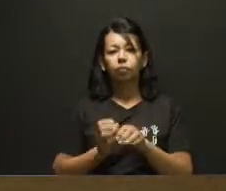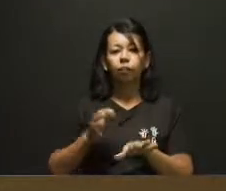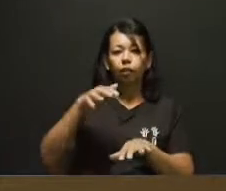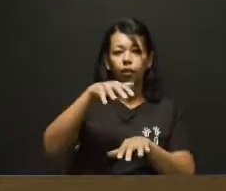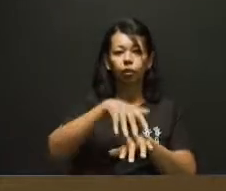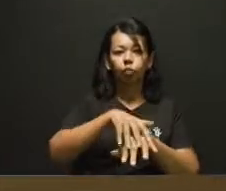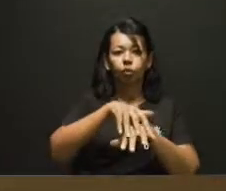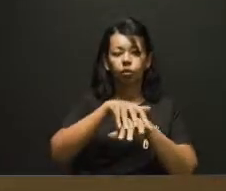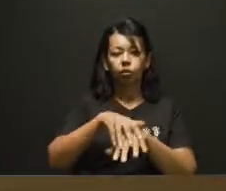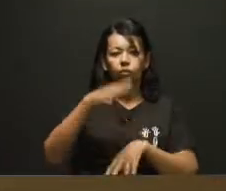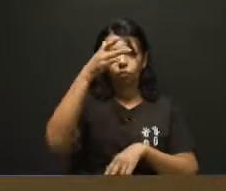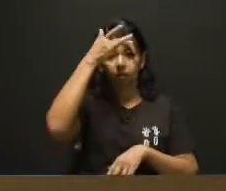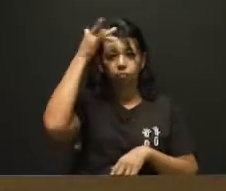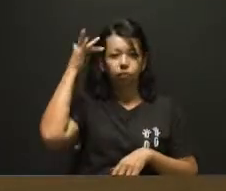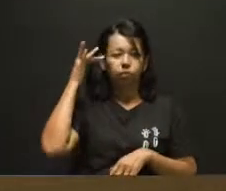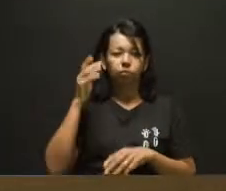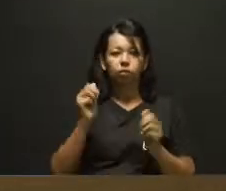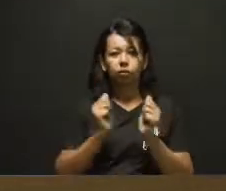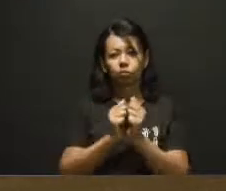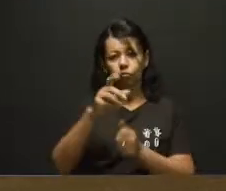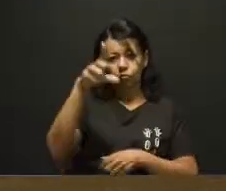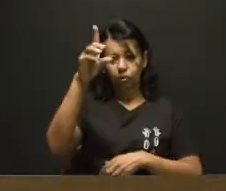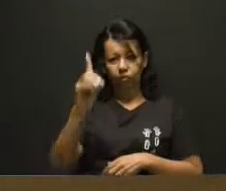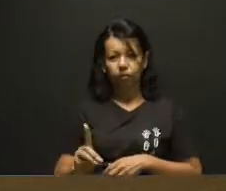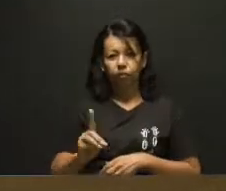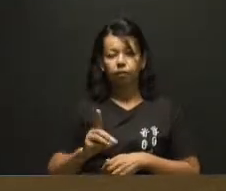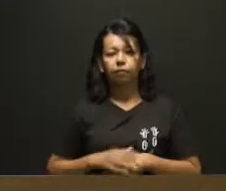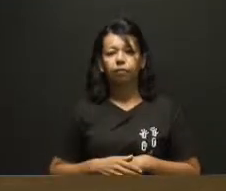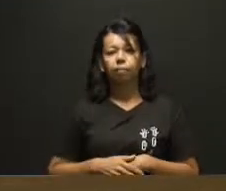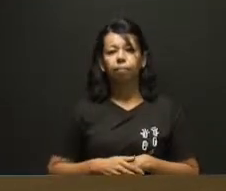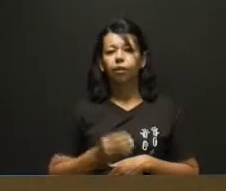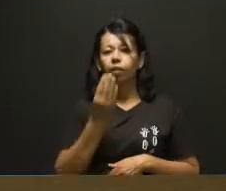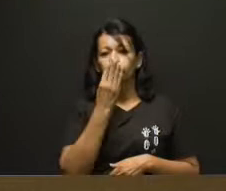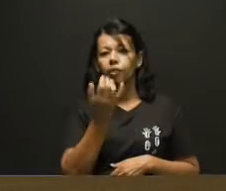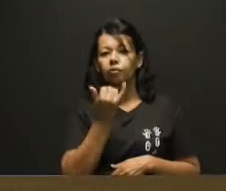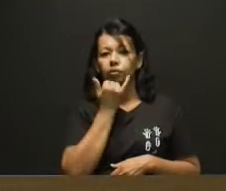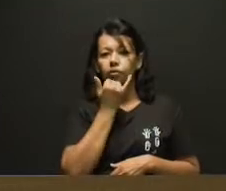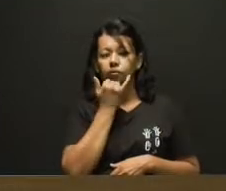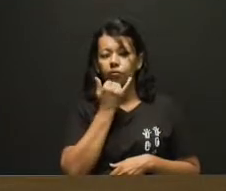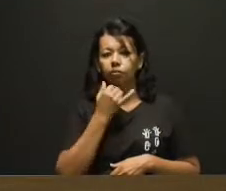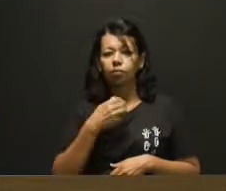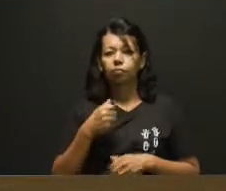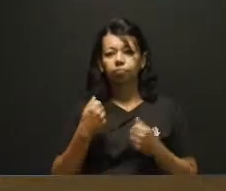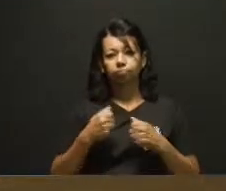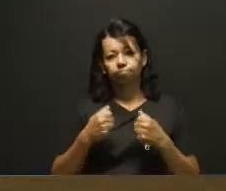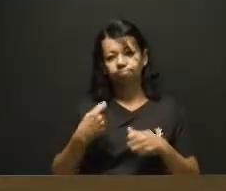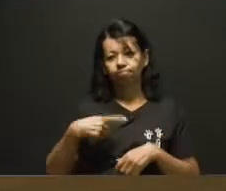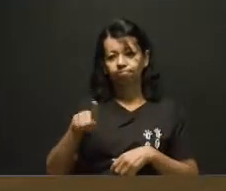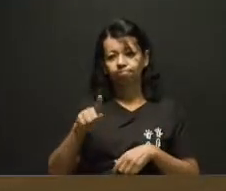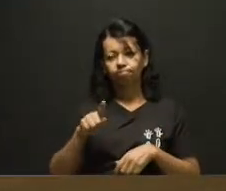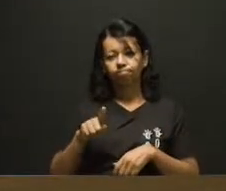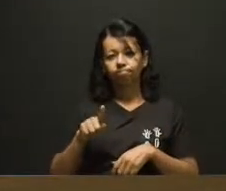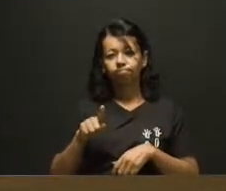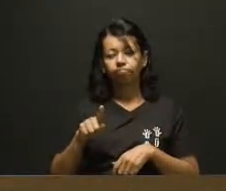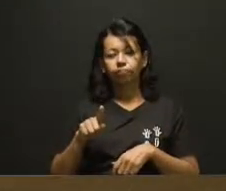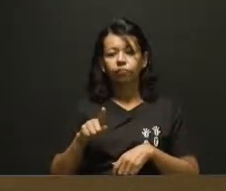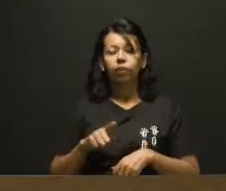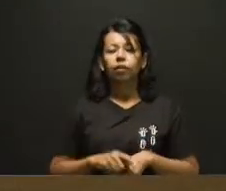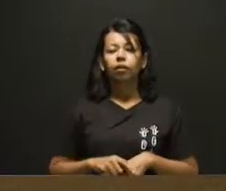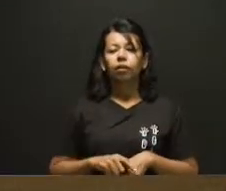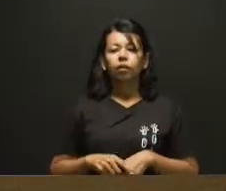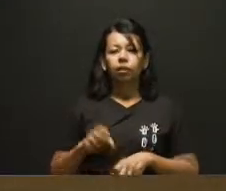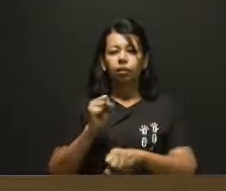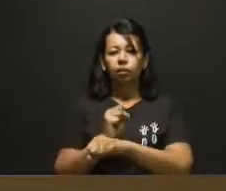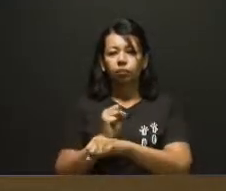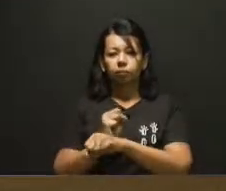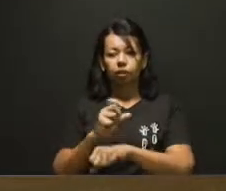pessoas com deficiência eu peço desculpa se eu tiver que me retirar um pouco mais cedo e espero que vocês tenham é